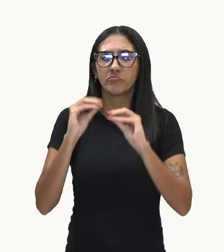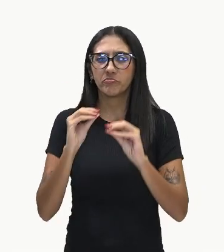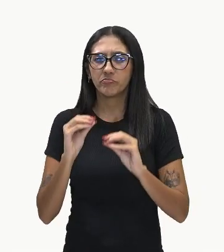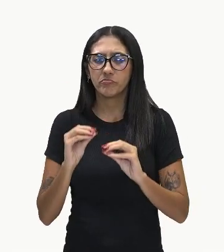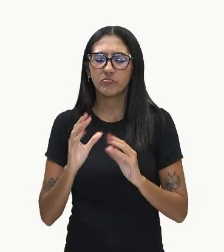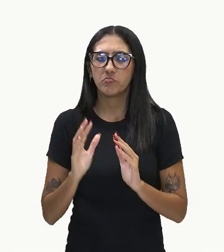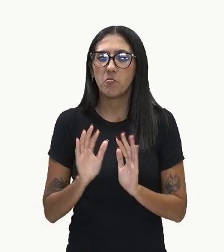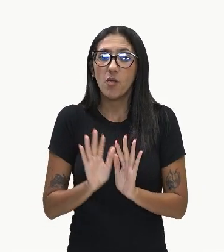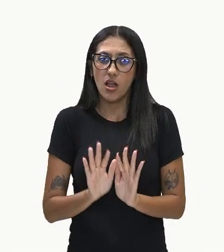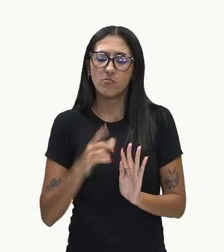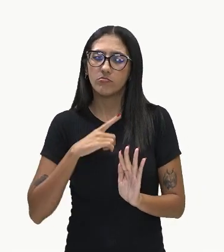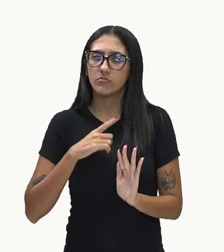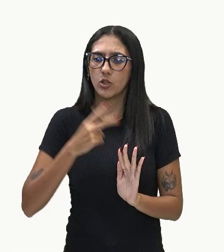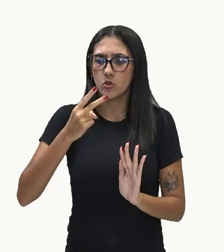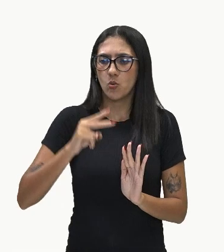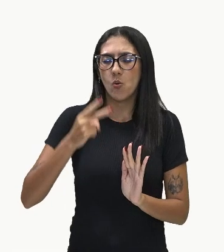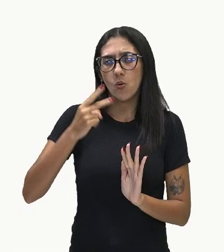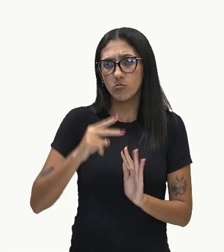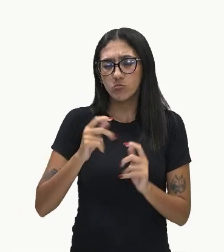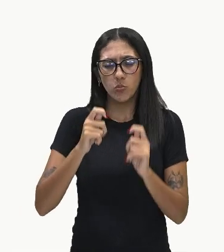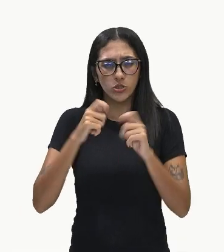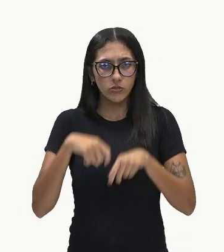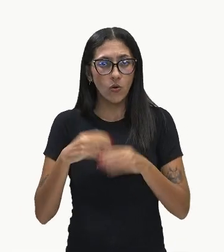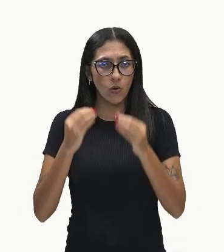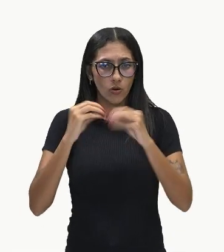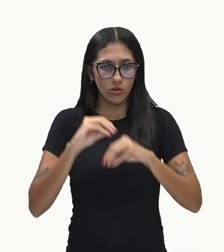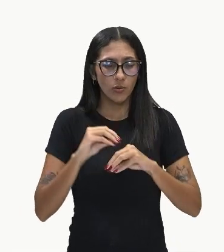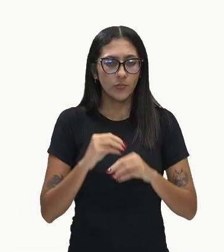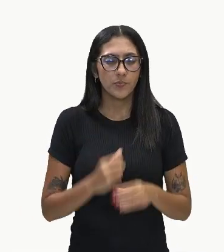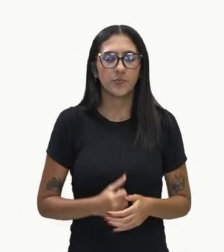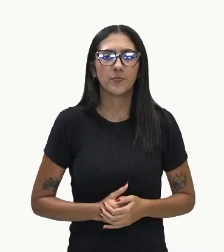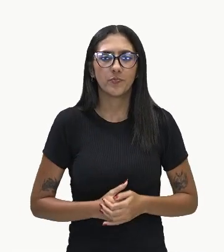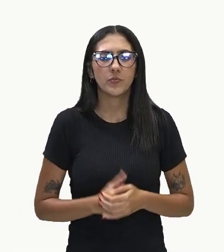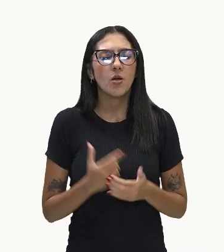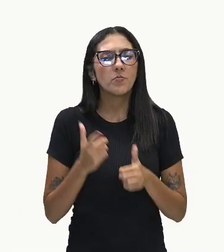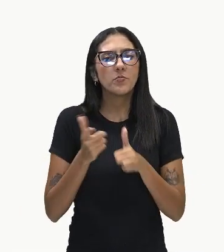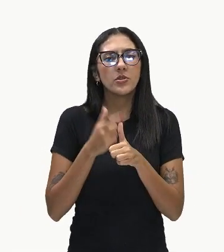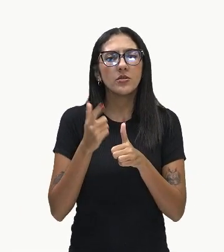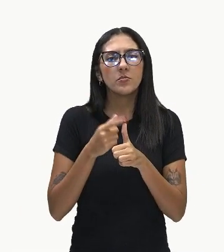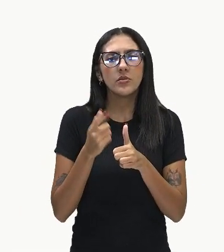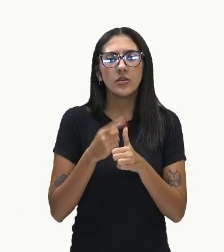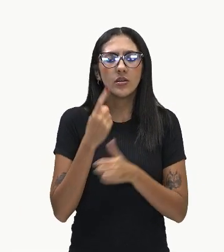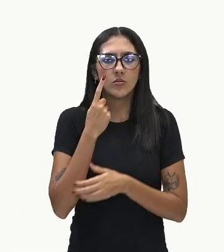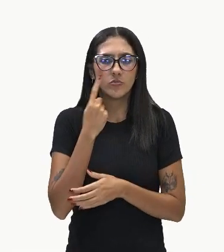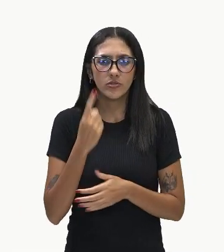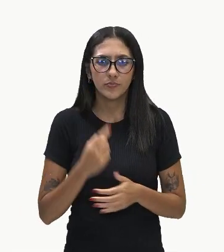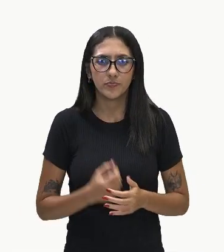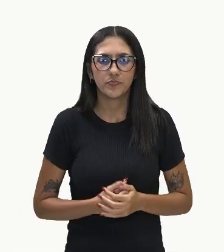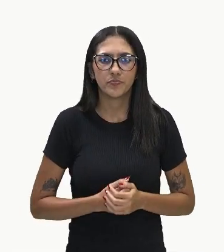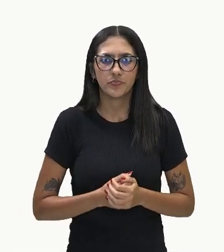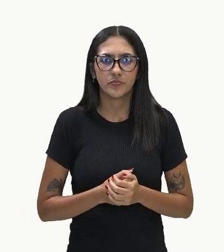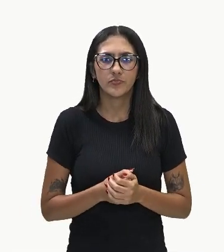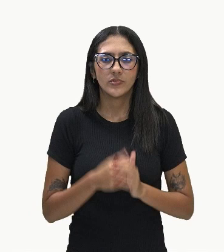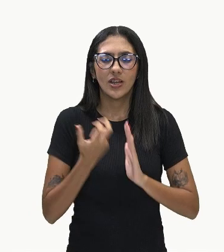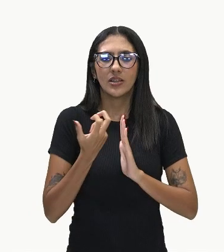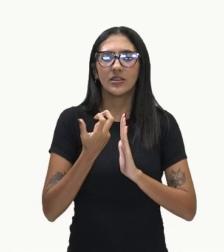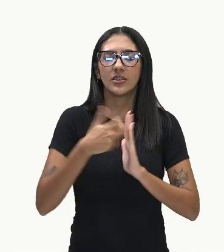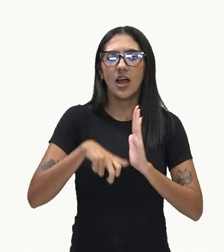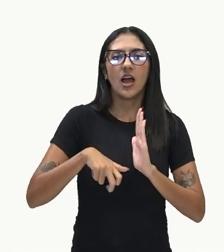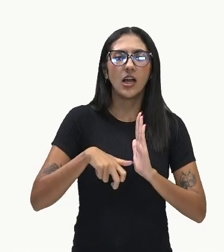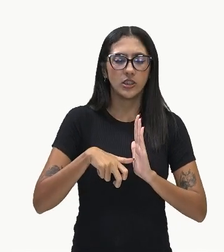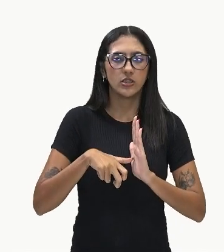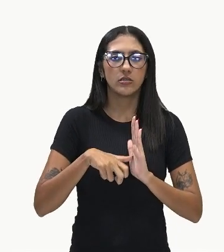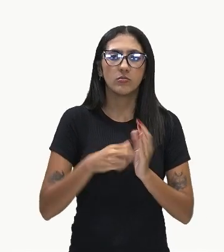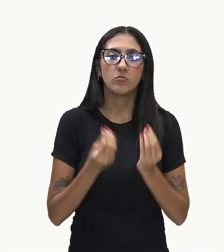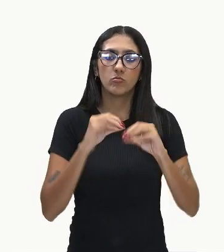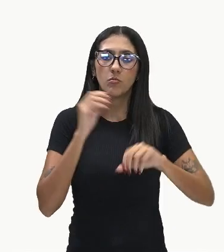formas de fazer aqui, tá bom? A primeira seria colocar a minha taxa em número